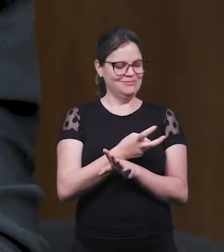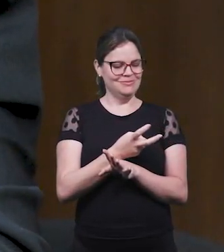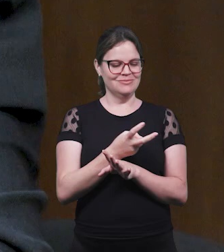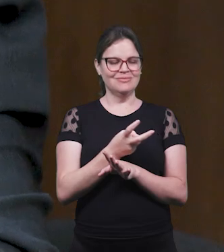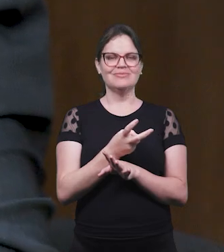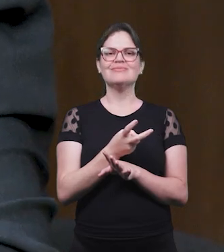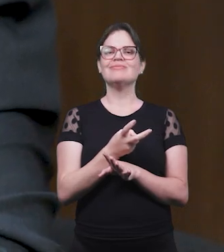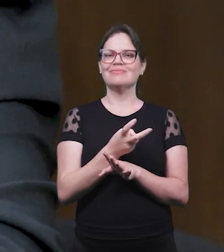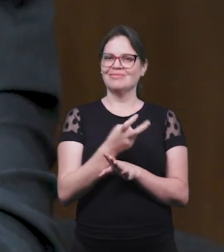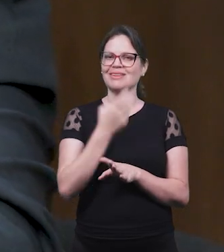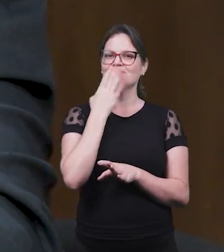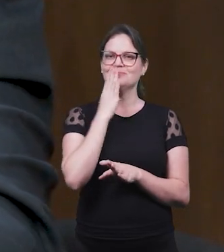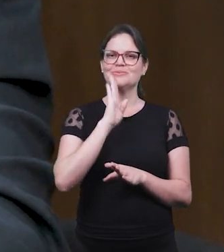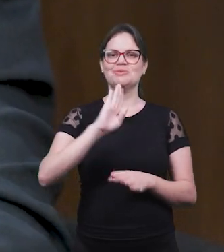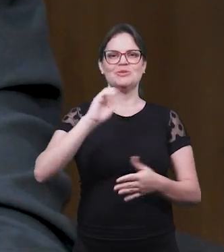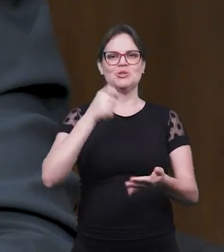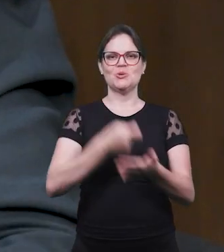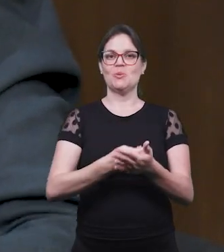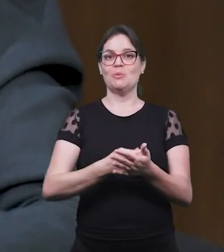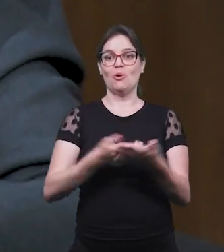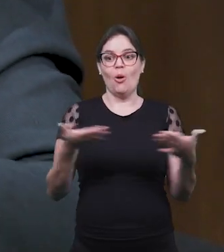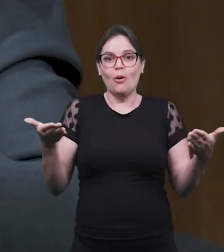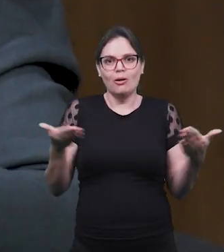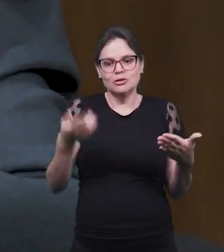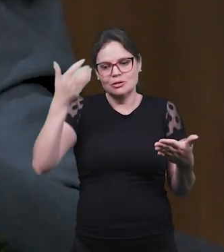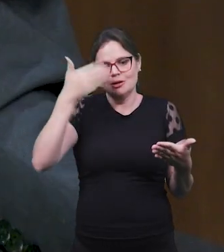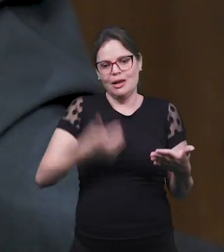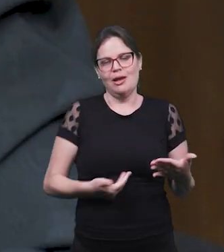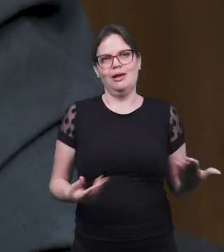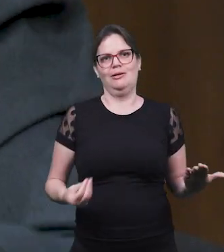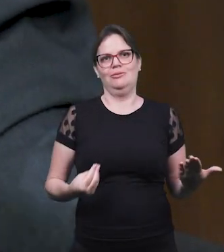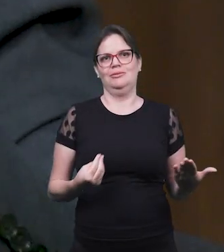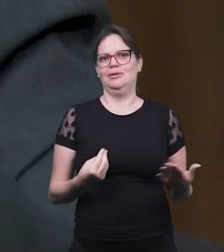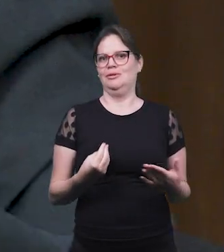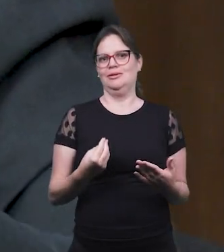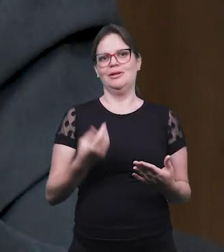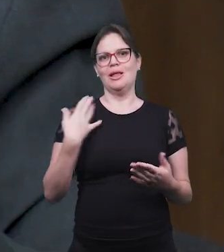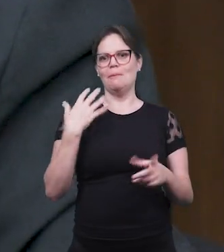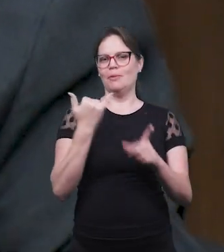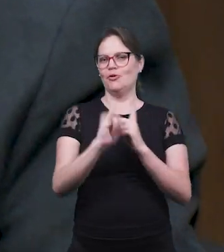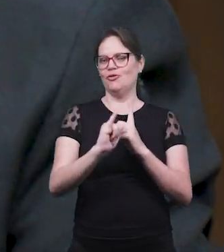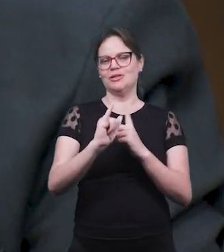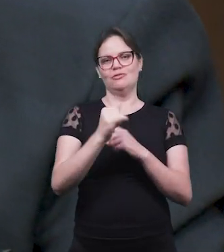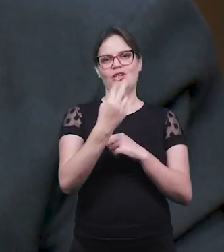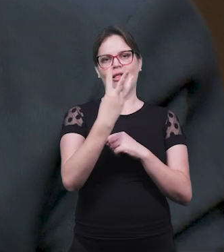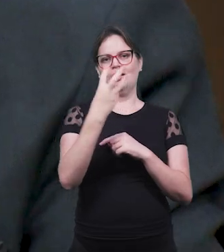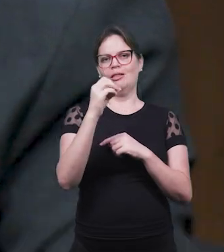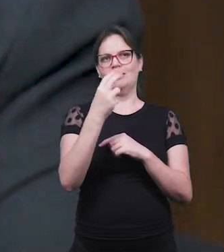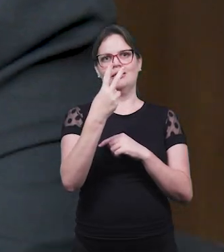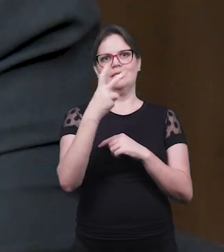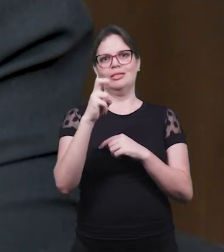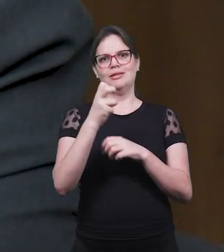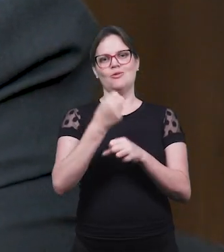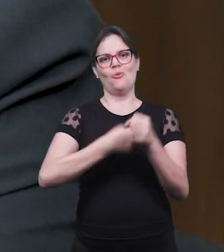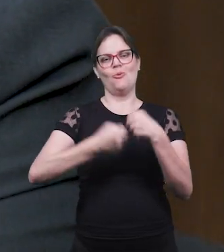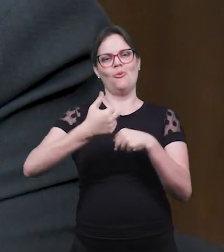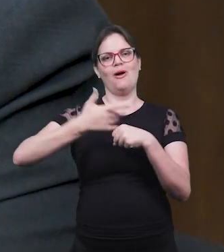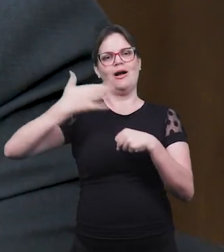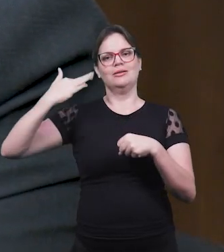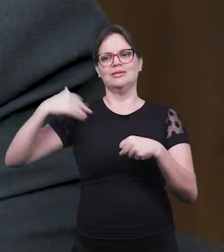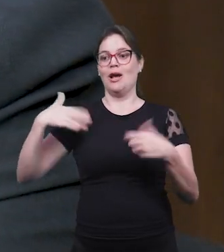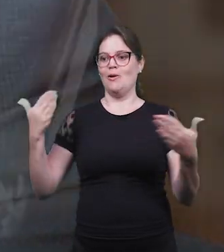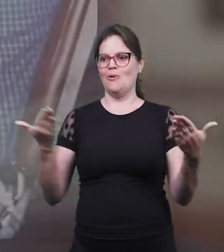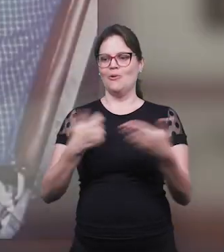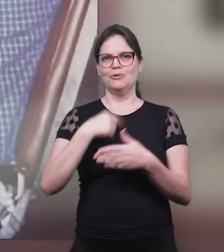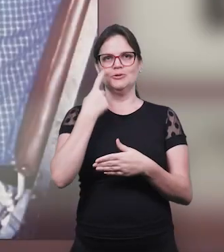o cumprimento dessa profecia que aconteceu há mais de 35 anos atrás. Então,